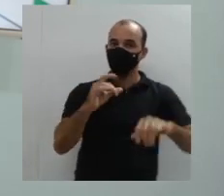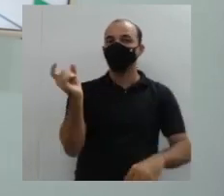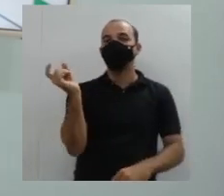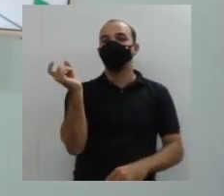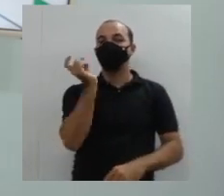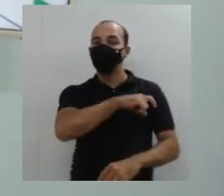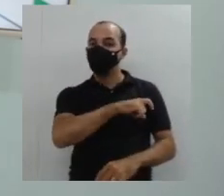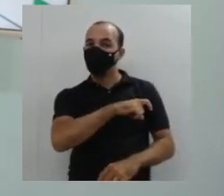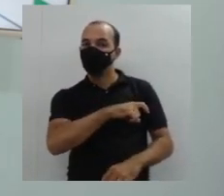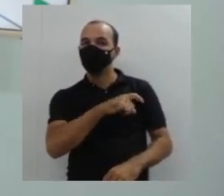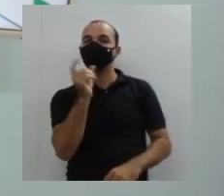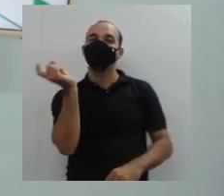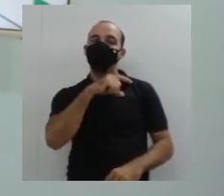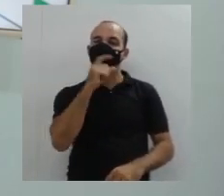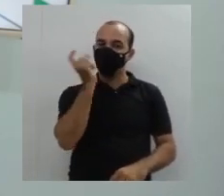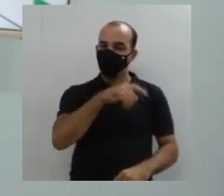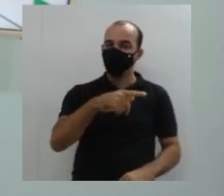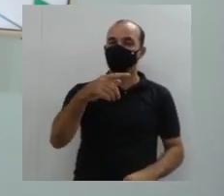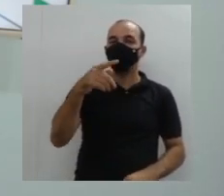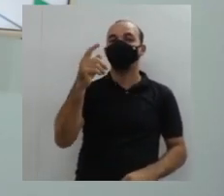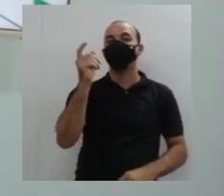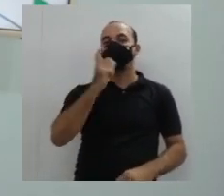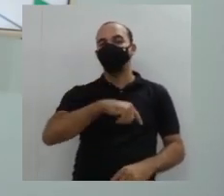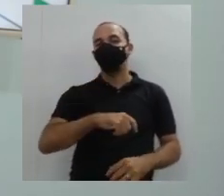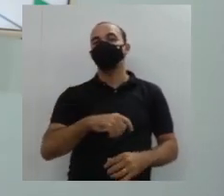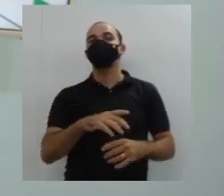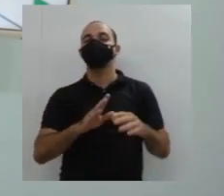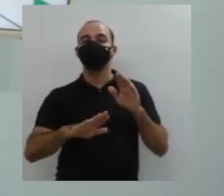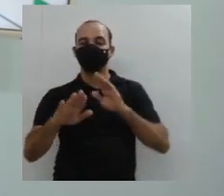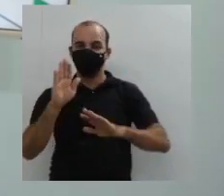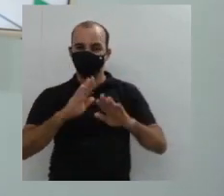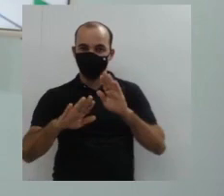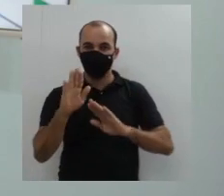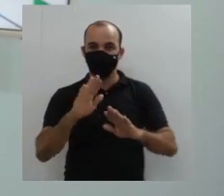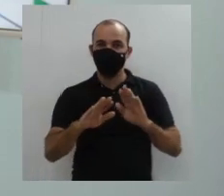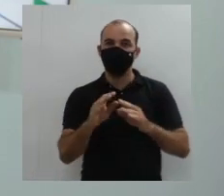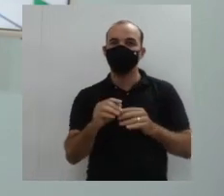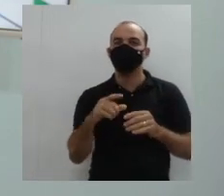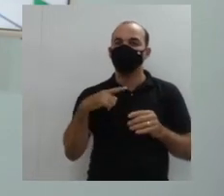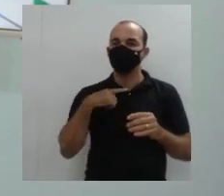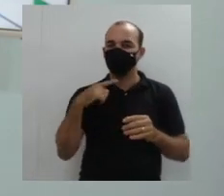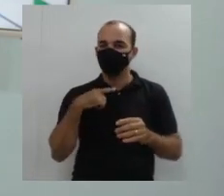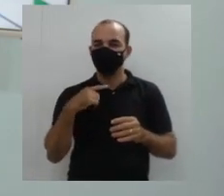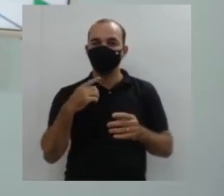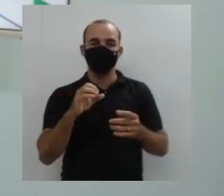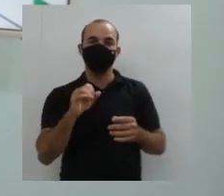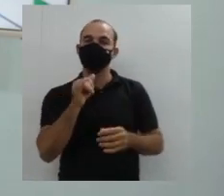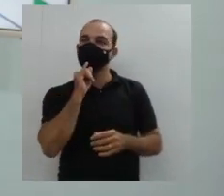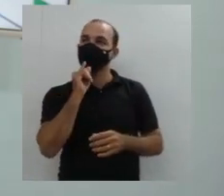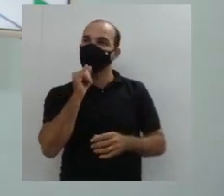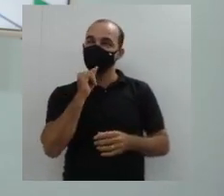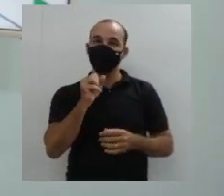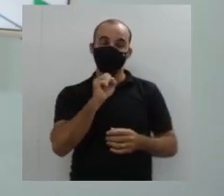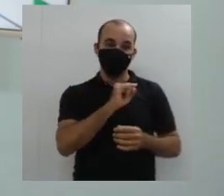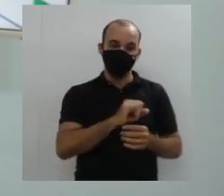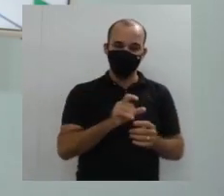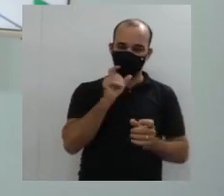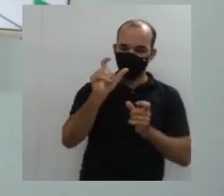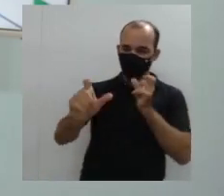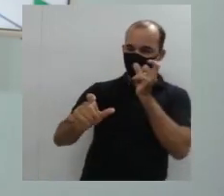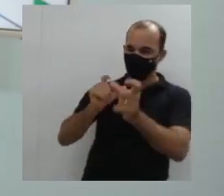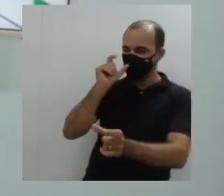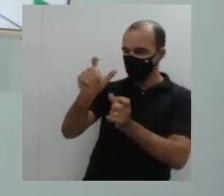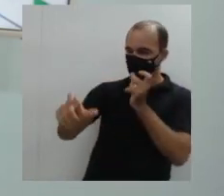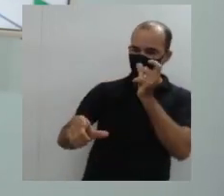podemos o quê? Na informação, no texto jornalístico, defamar alguém. É importante salientar isso